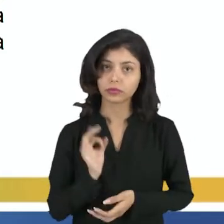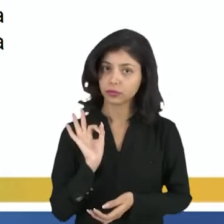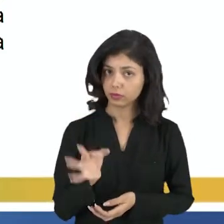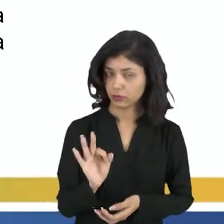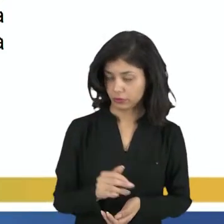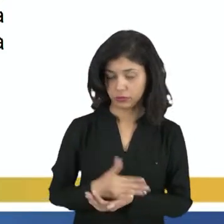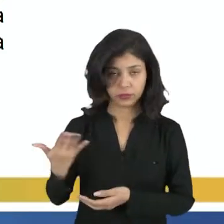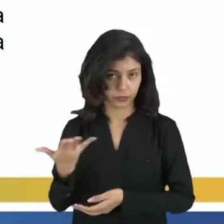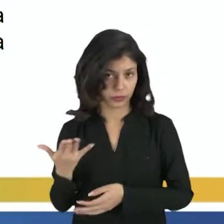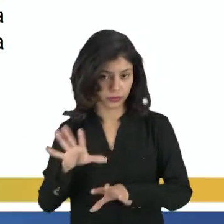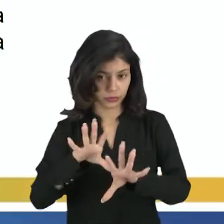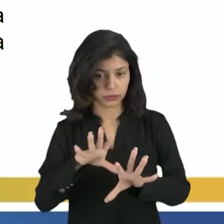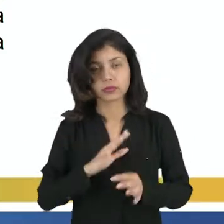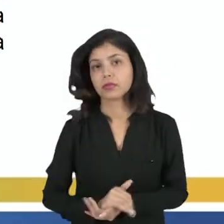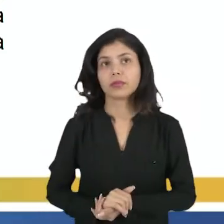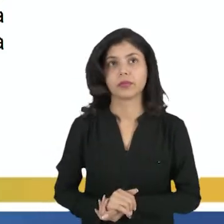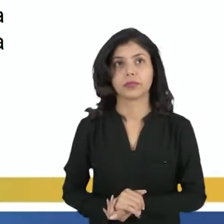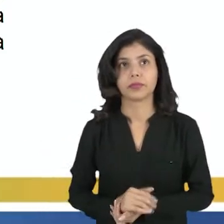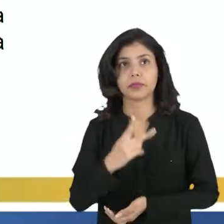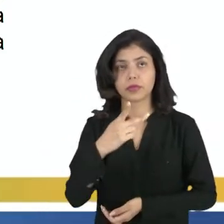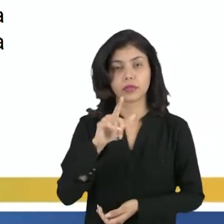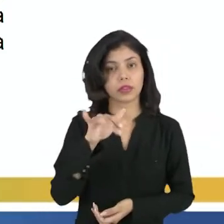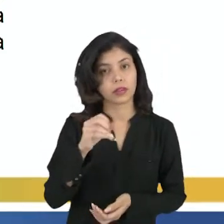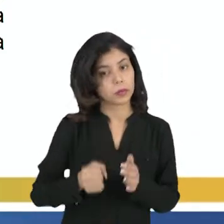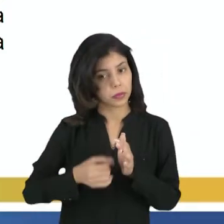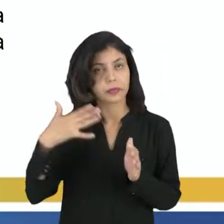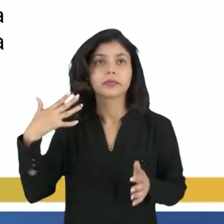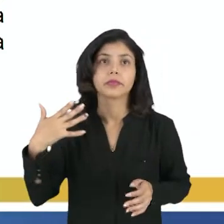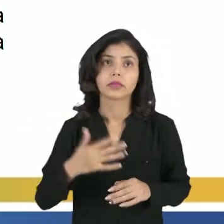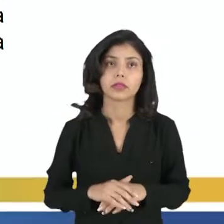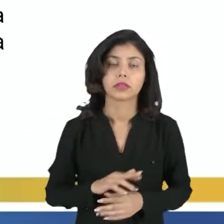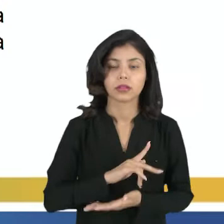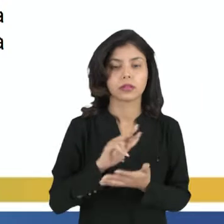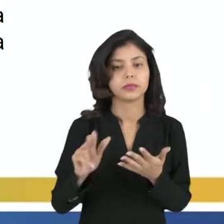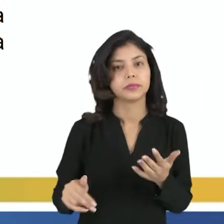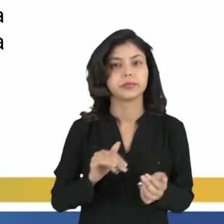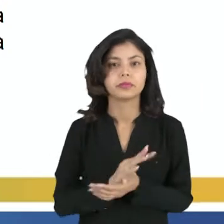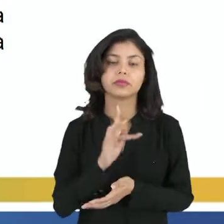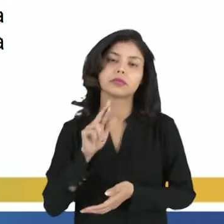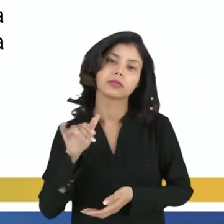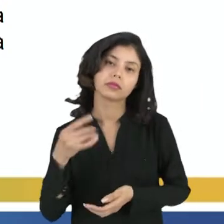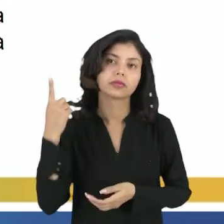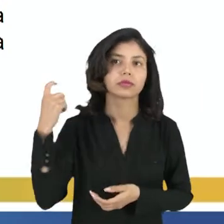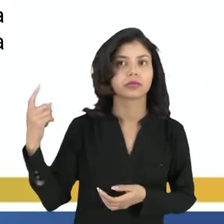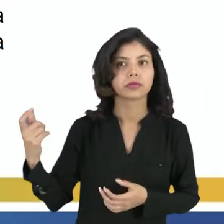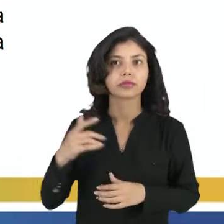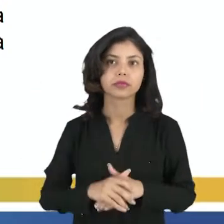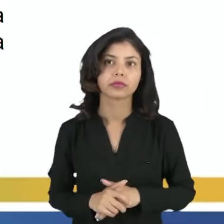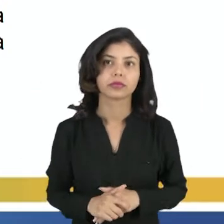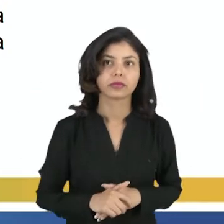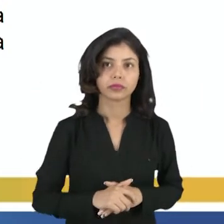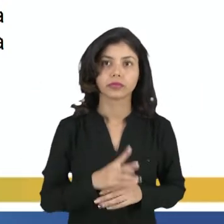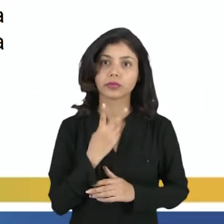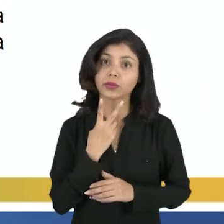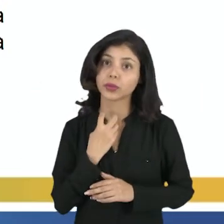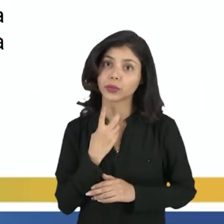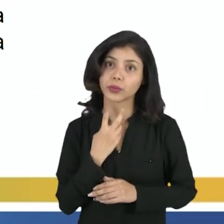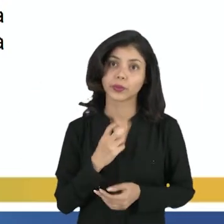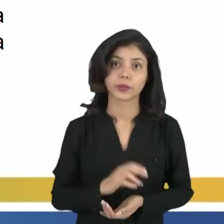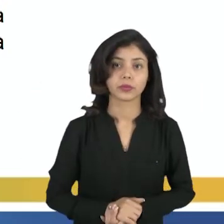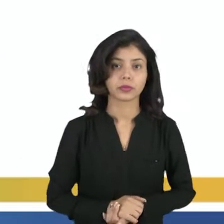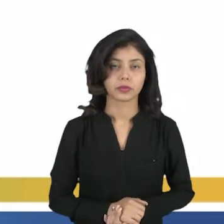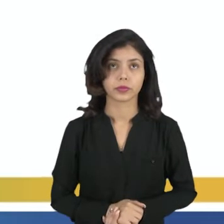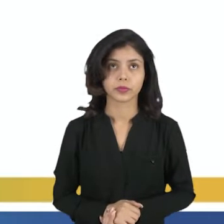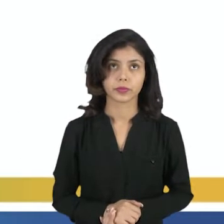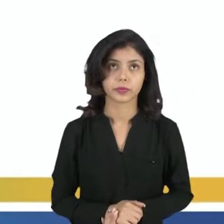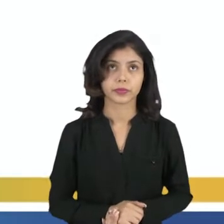certo? Então é basicamente isso. Poli vem de muitos, né, várias, e fonia de som, de voz, tá certo?